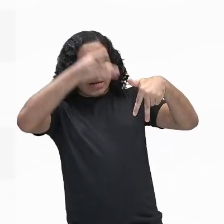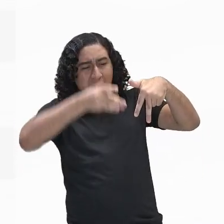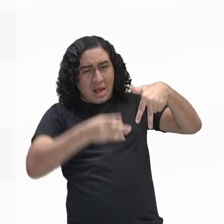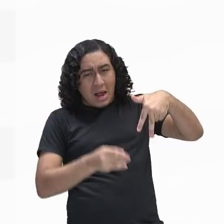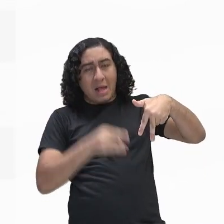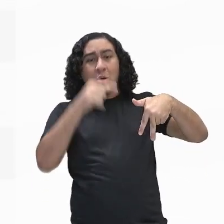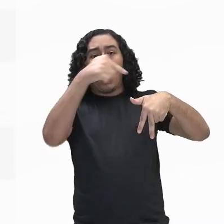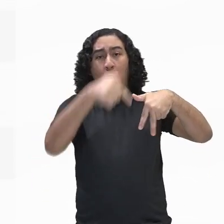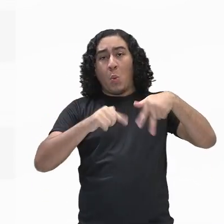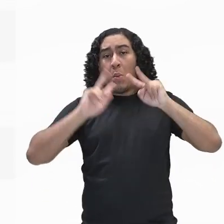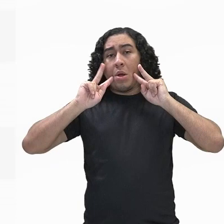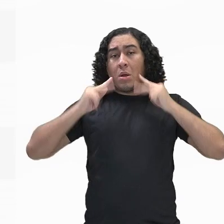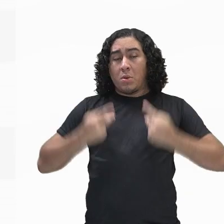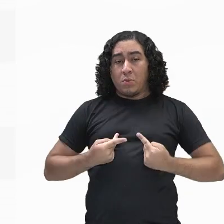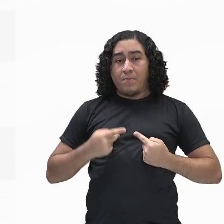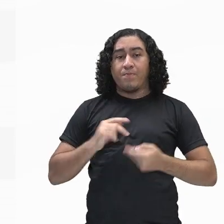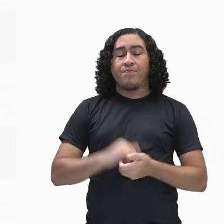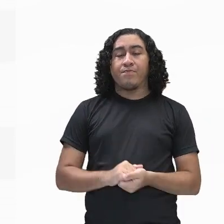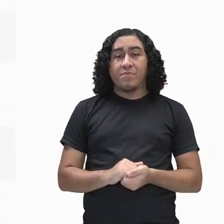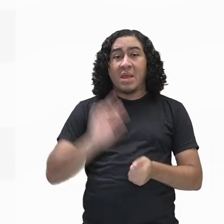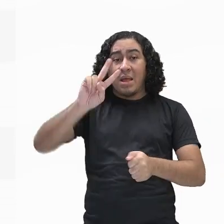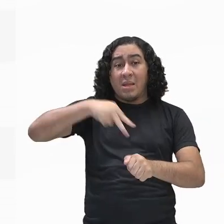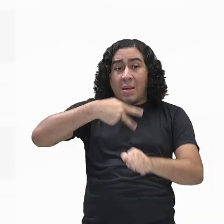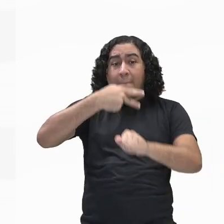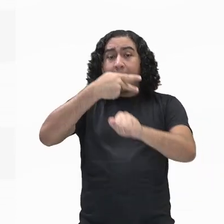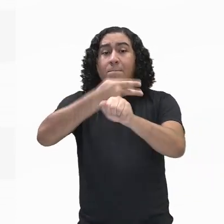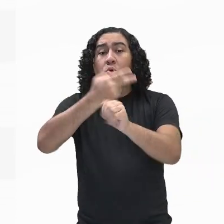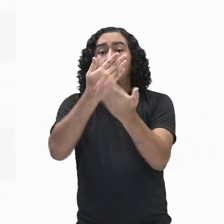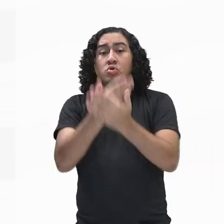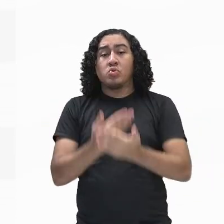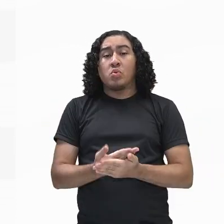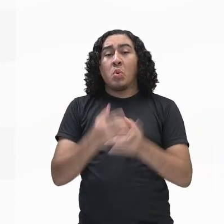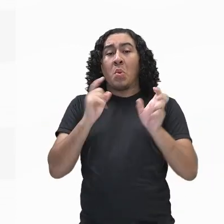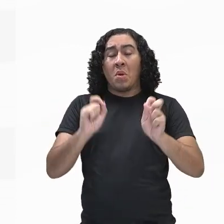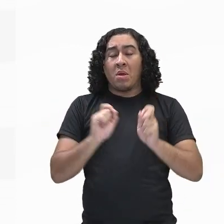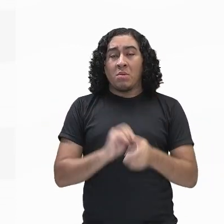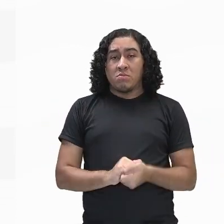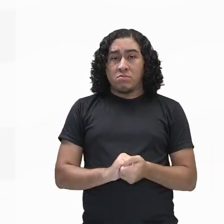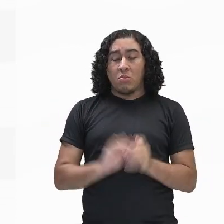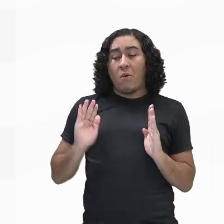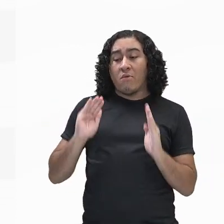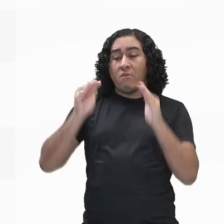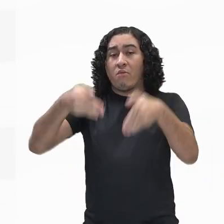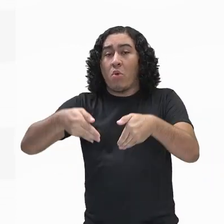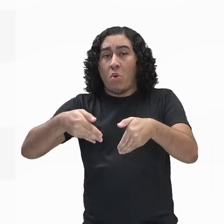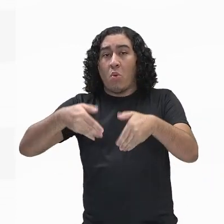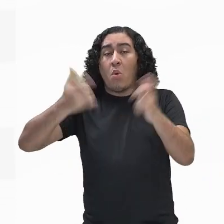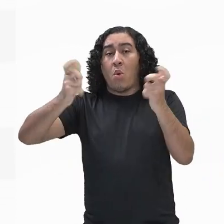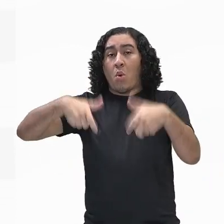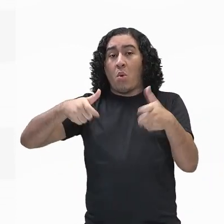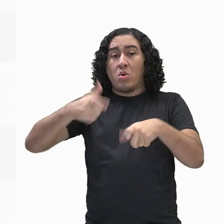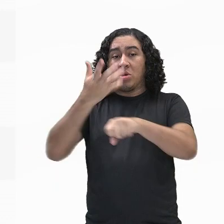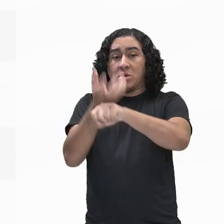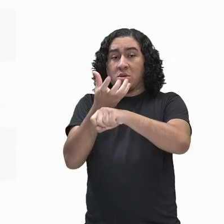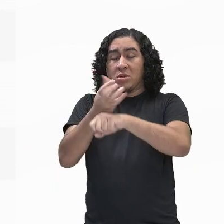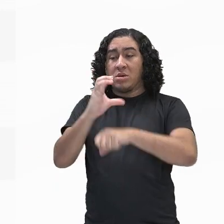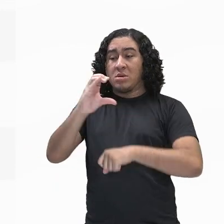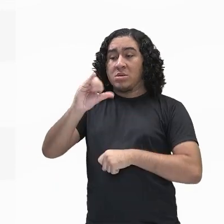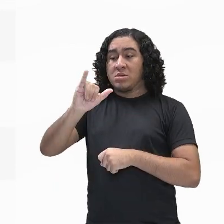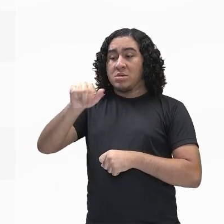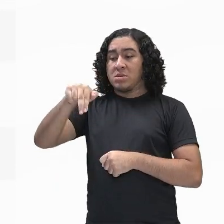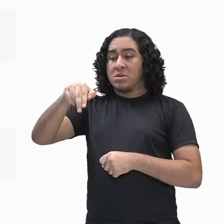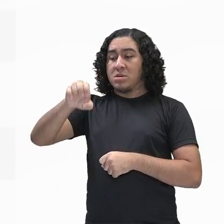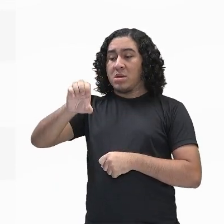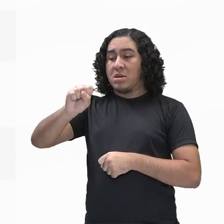o corpo humano. Depois, nós vamos de modo mais específico, aprofundar ali com a cinesiologia, que também